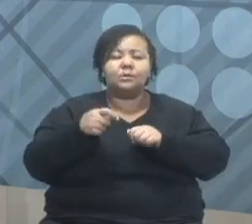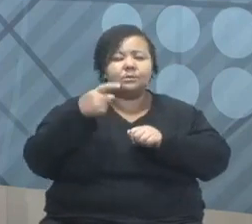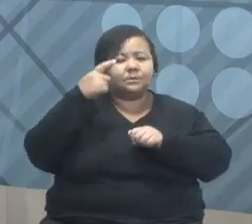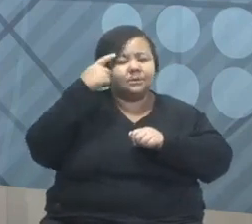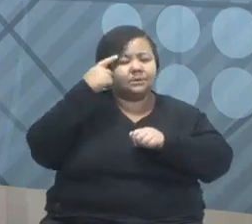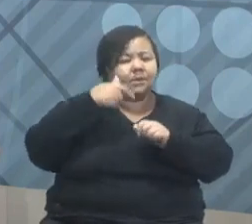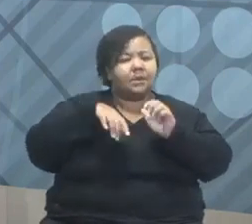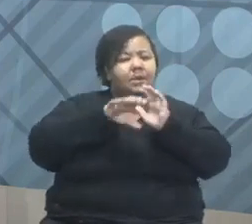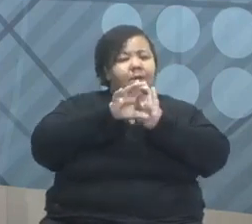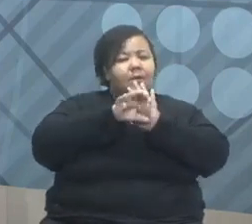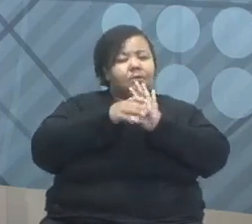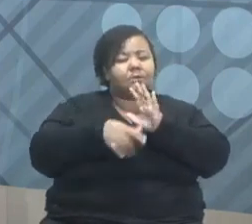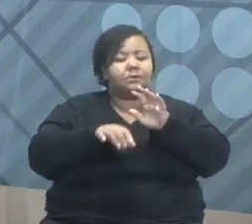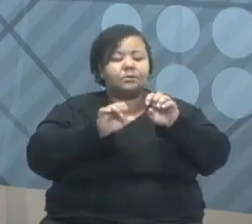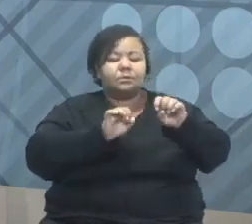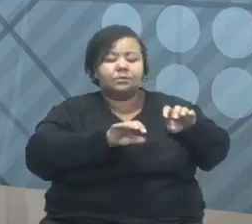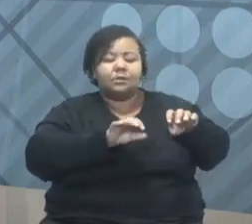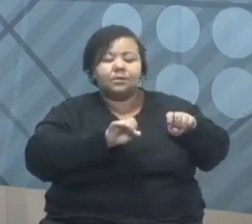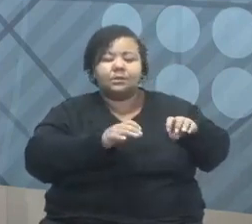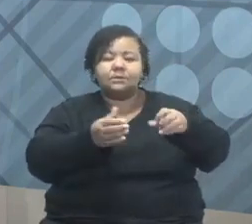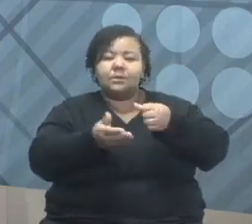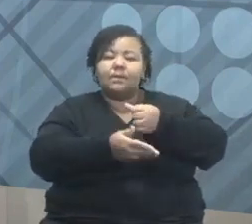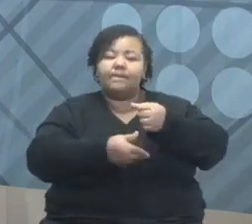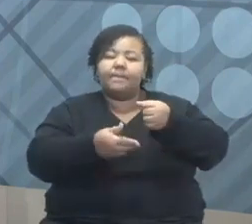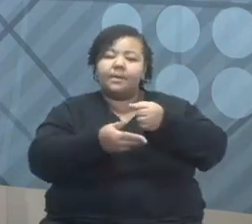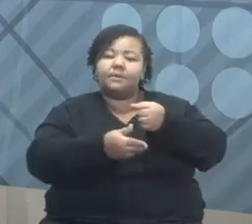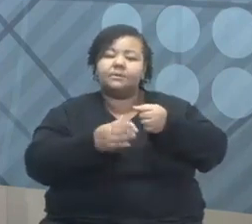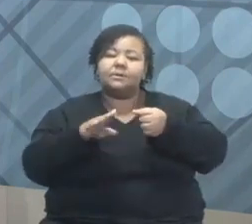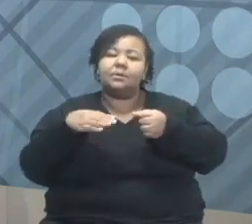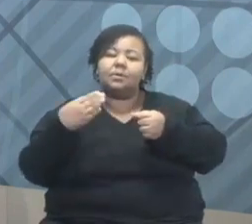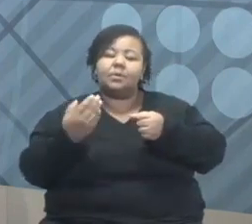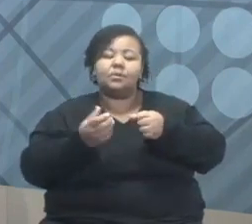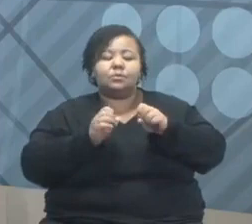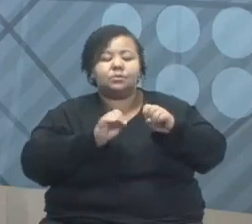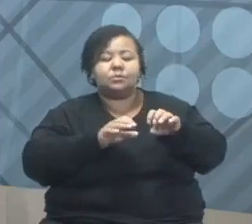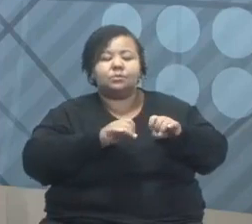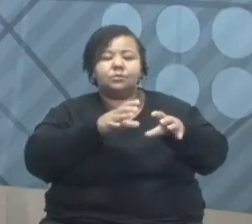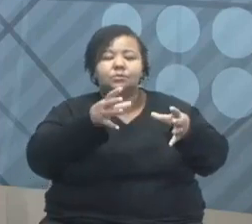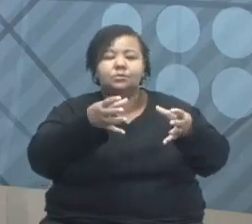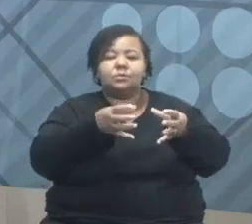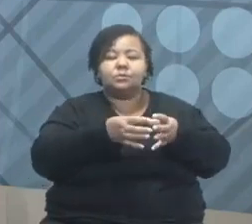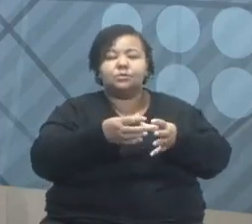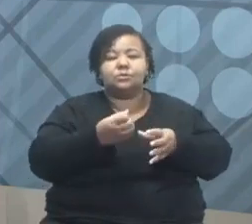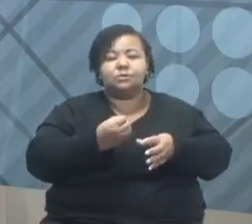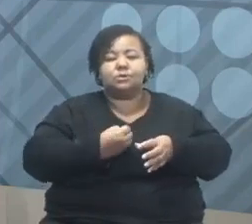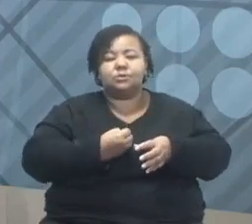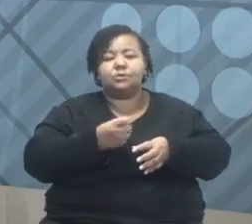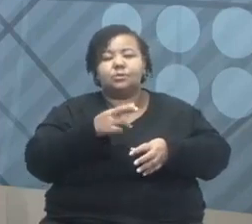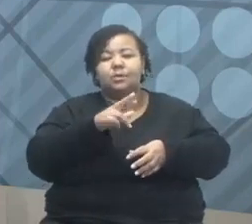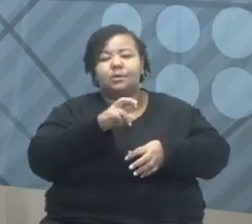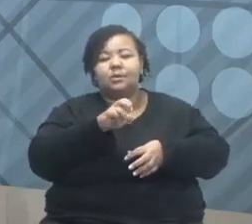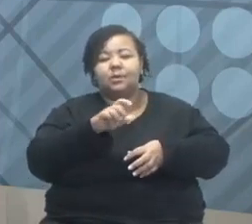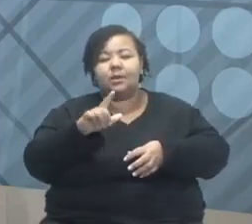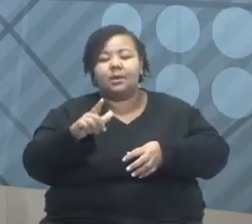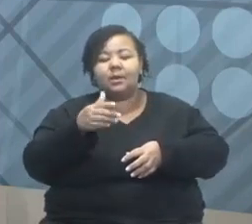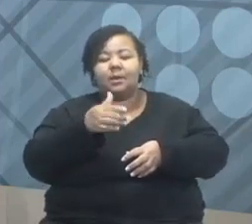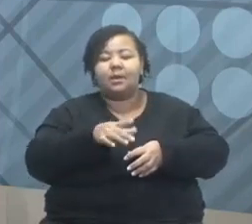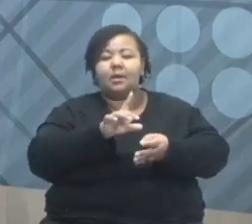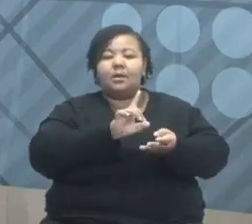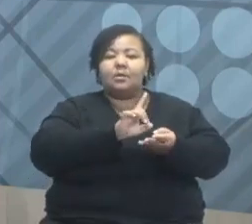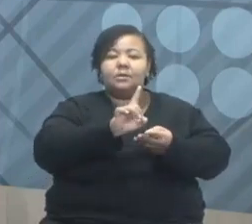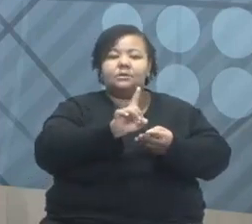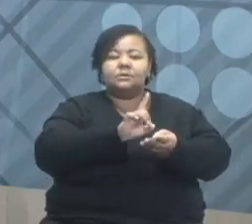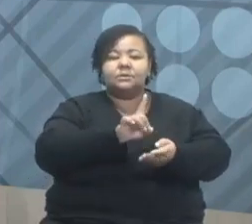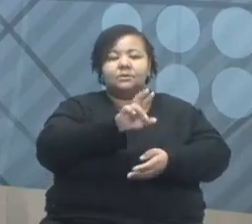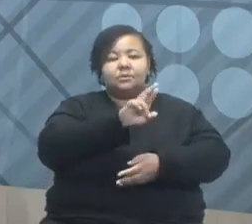conceito lá na educação básica, lá quando nós trabalhamos com o conjunto dos números reais, trabalhamos com as dimensões do